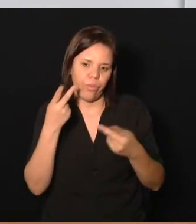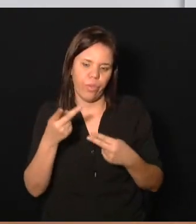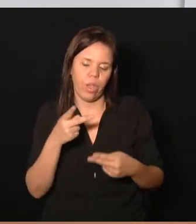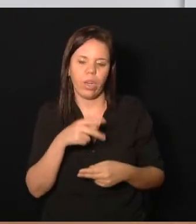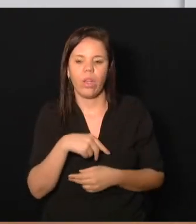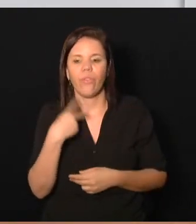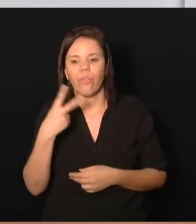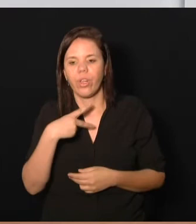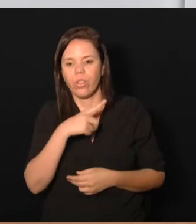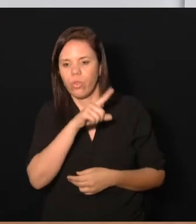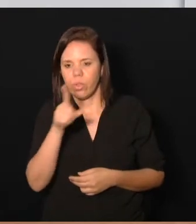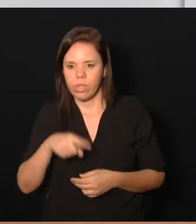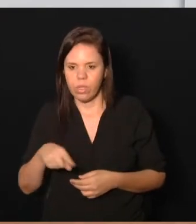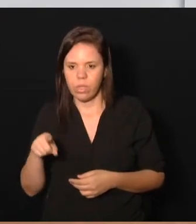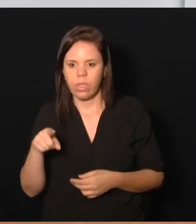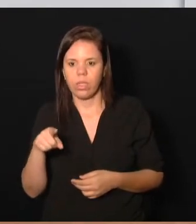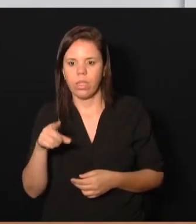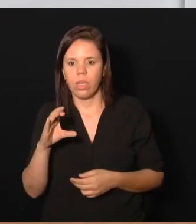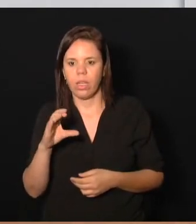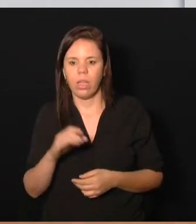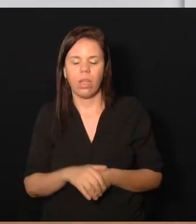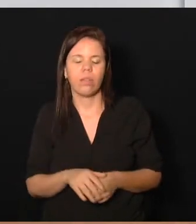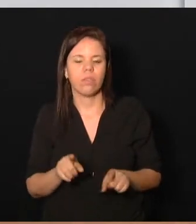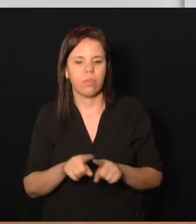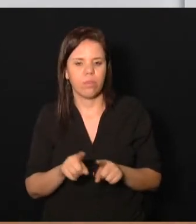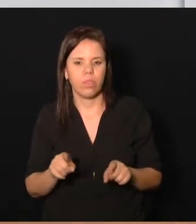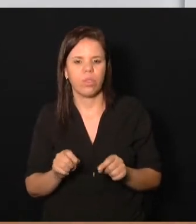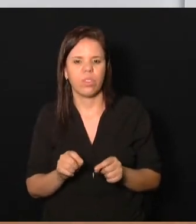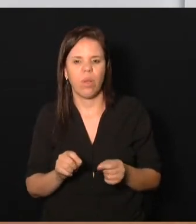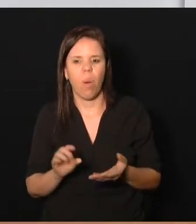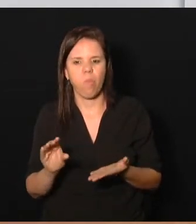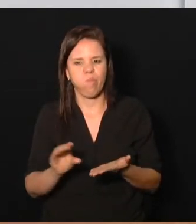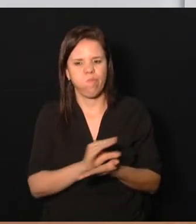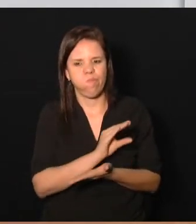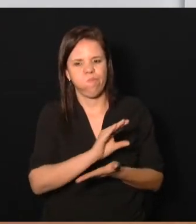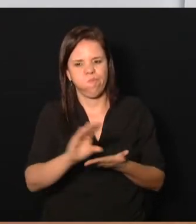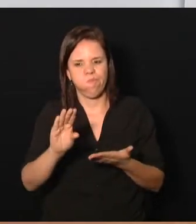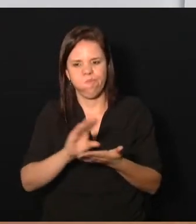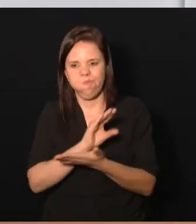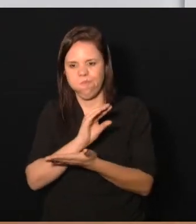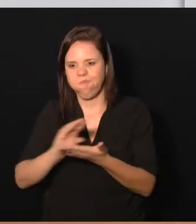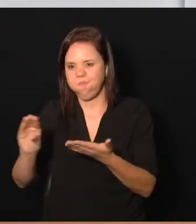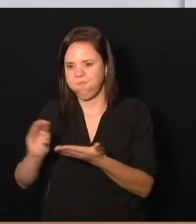José Carlos, essa questão aí dos desvios foi um pouco